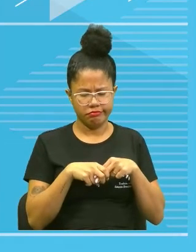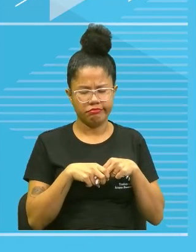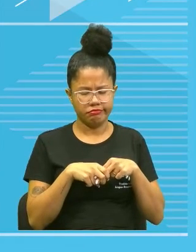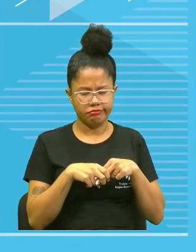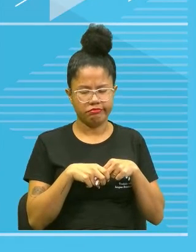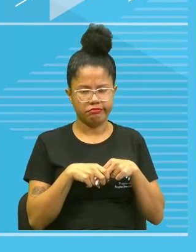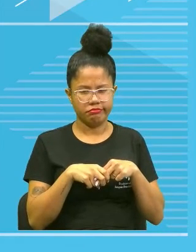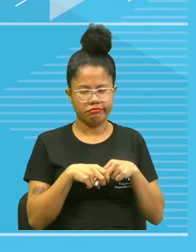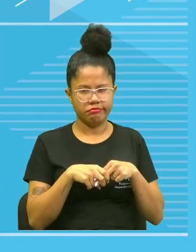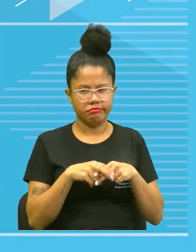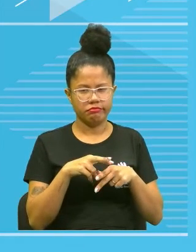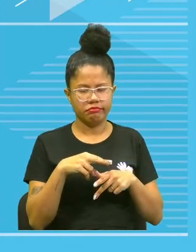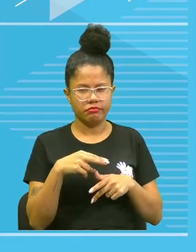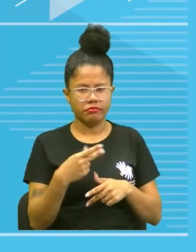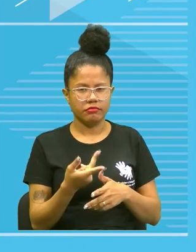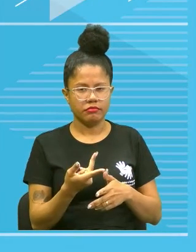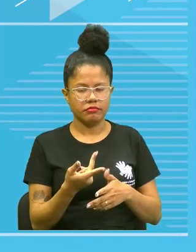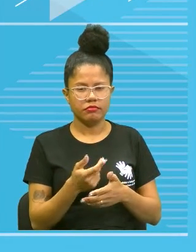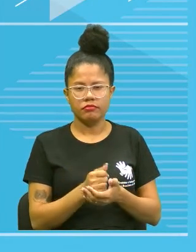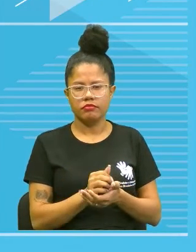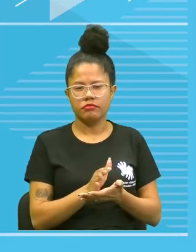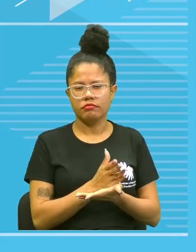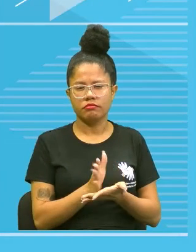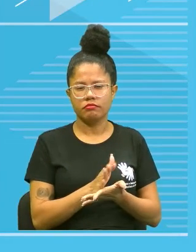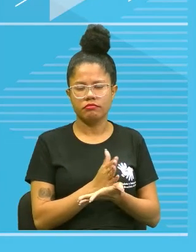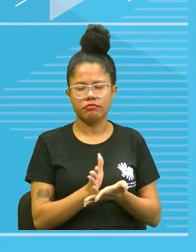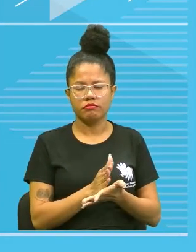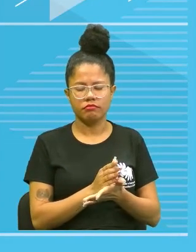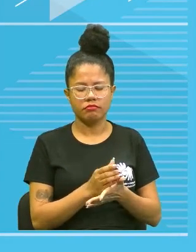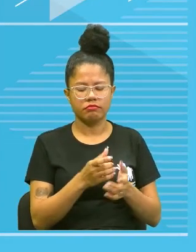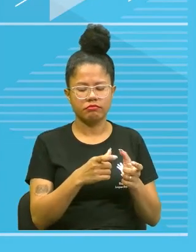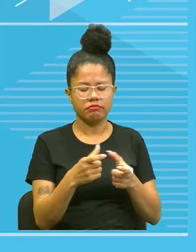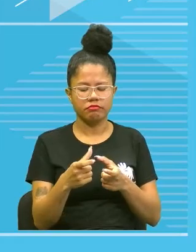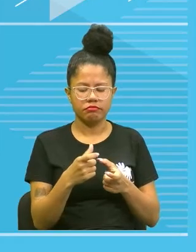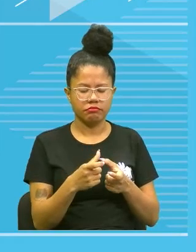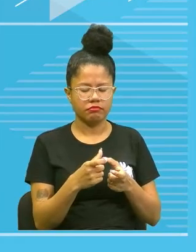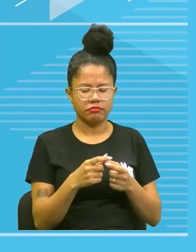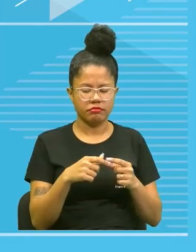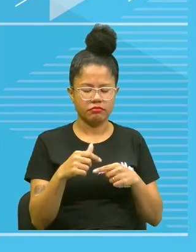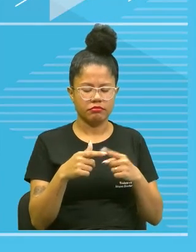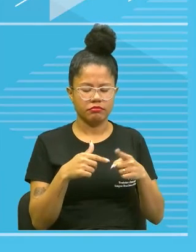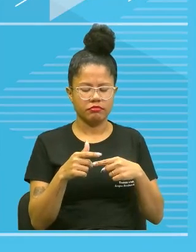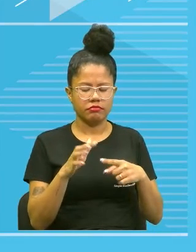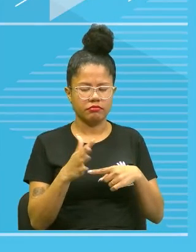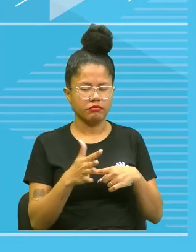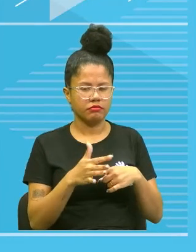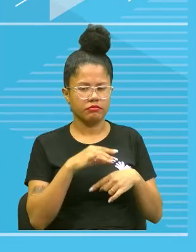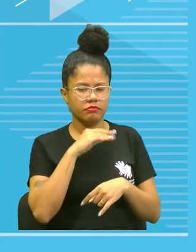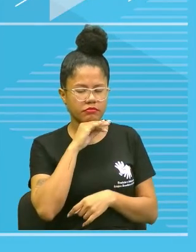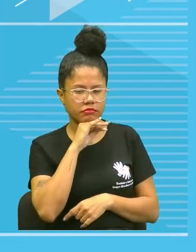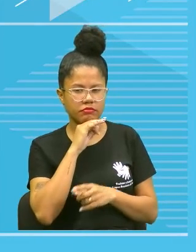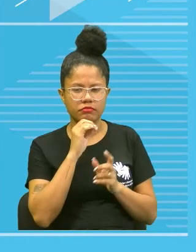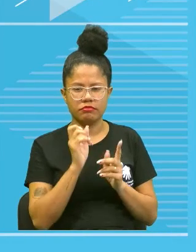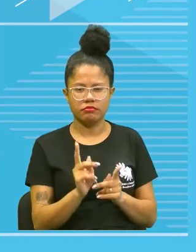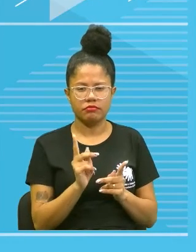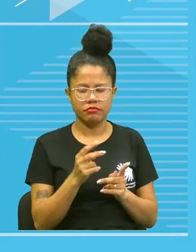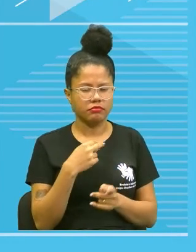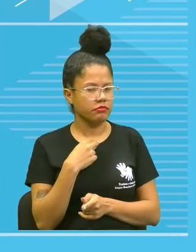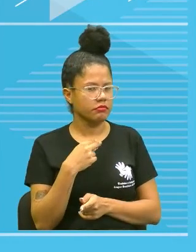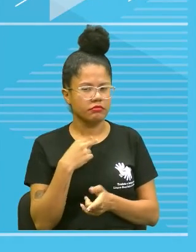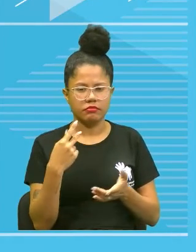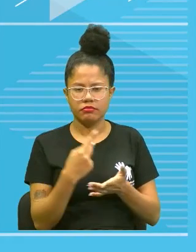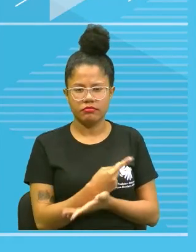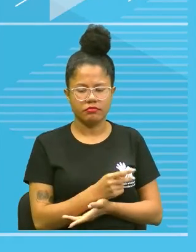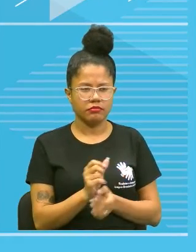uma fiação dentro da máquina que é ruim. Então, tudo isso influencia para a dissipação daquilo ali. O que é que não pode